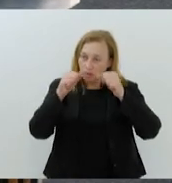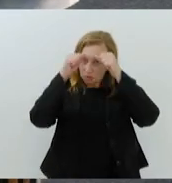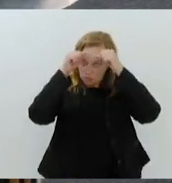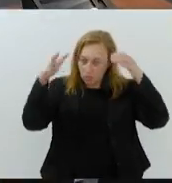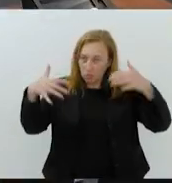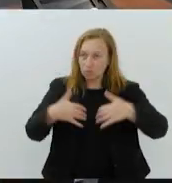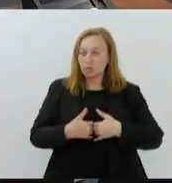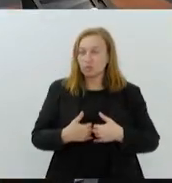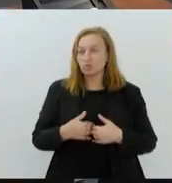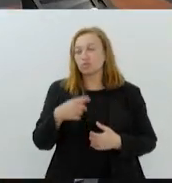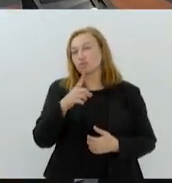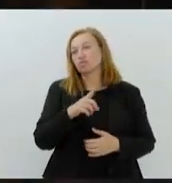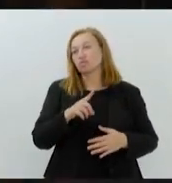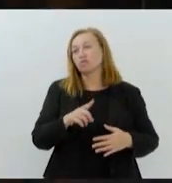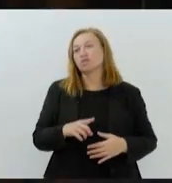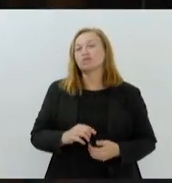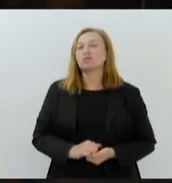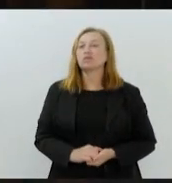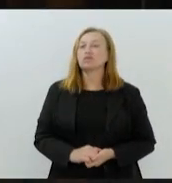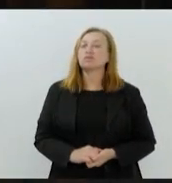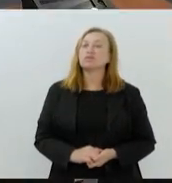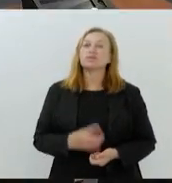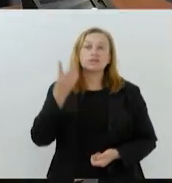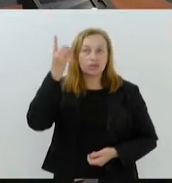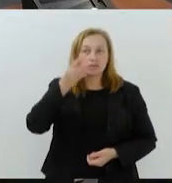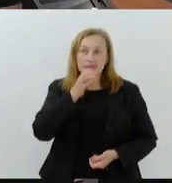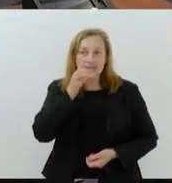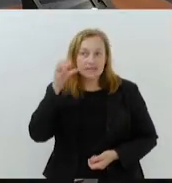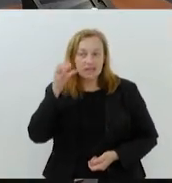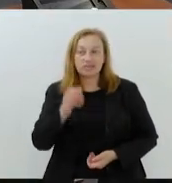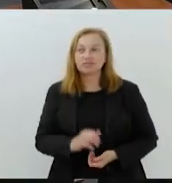obrigado, presidente. Deputada Célia Jordão.